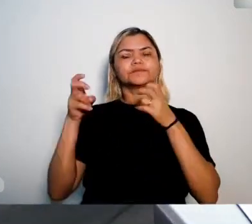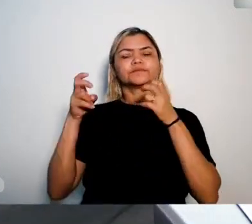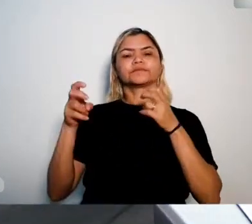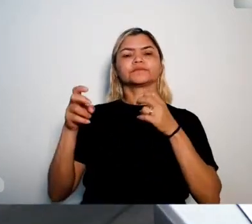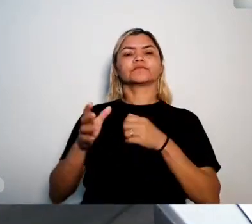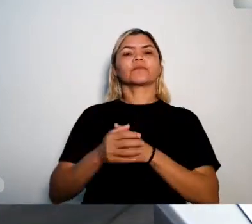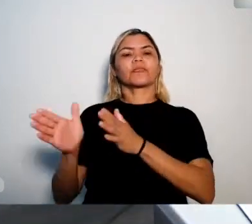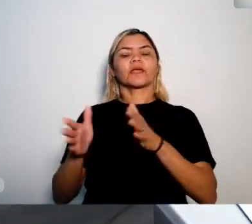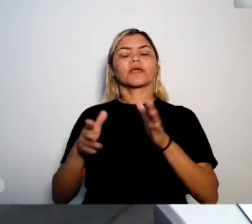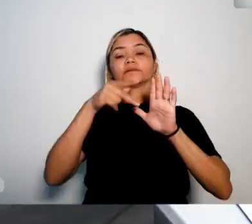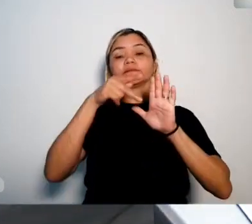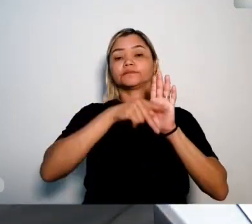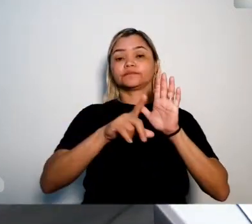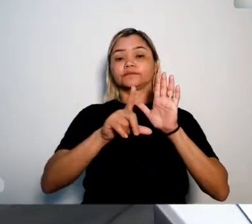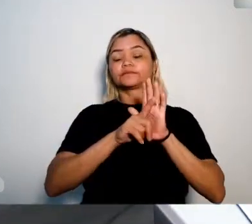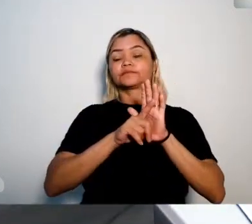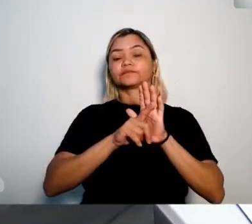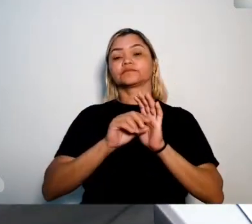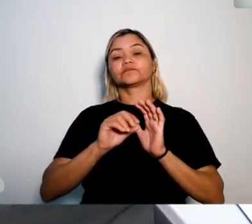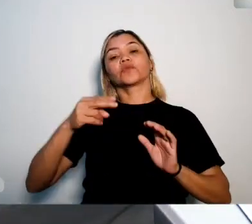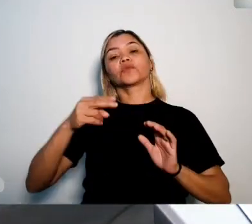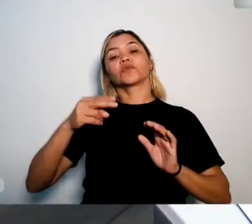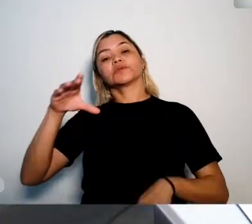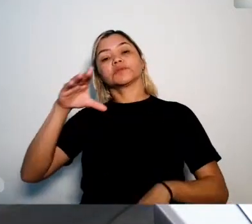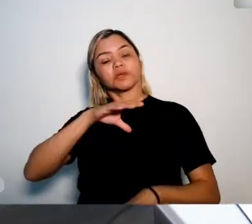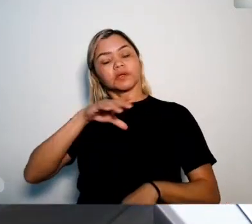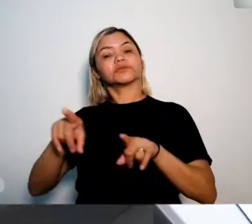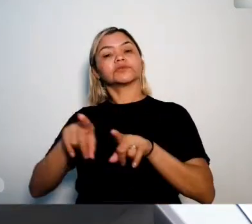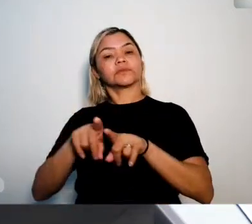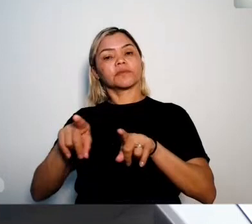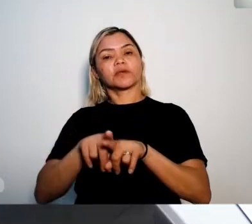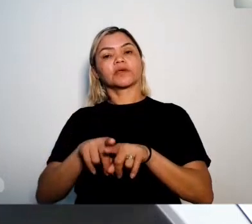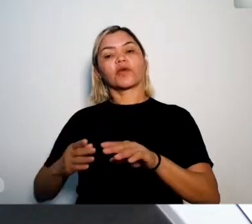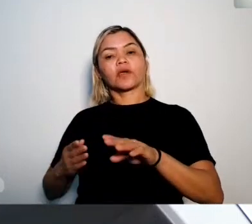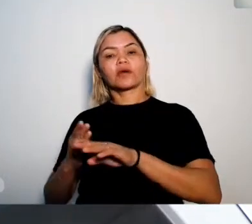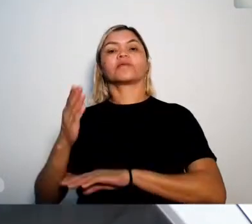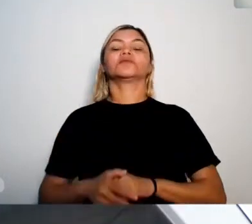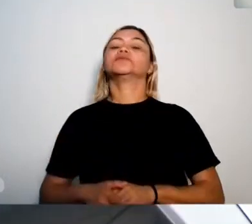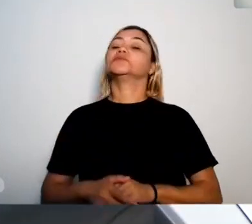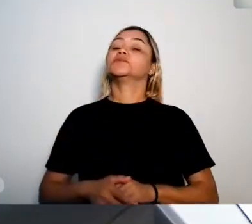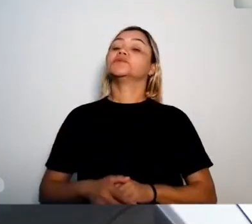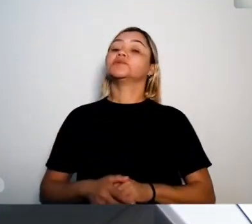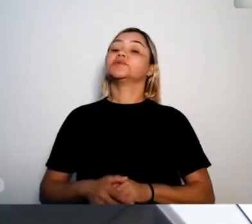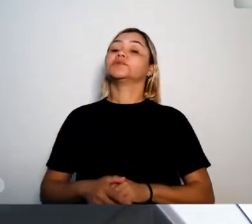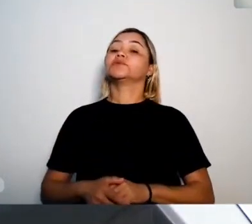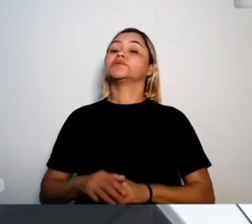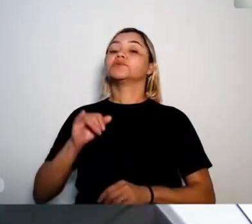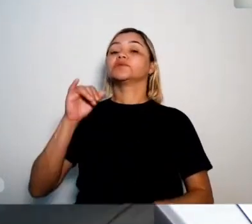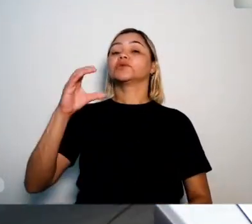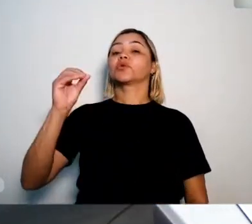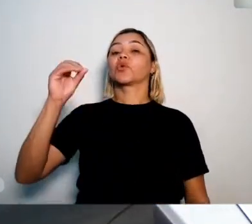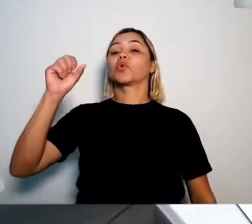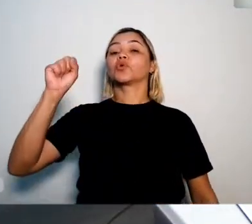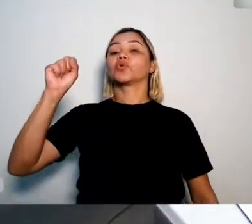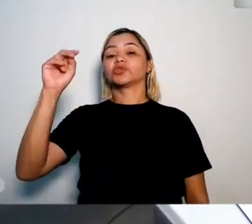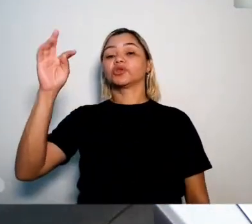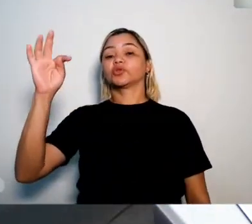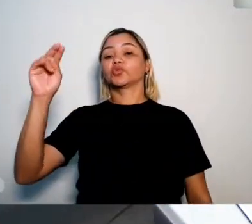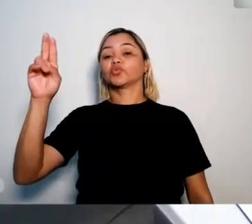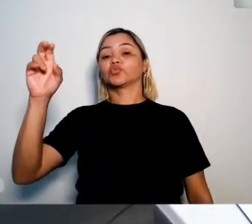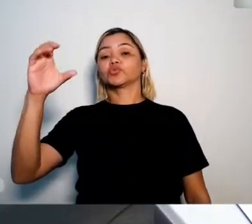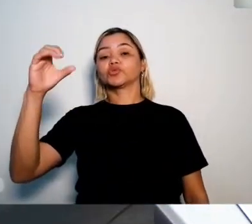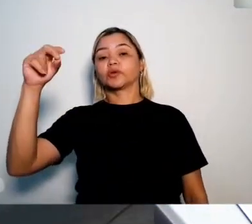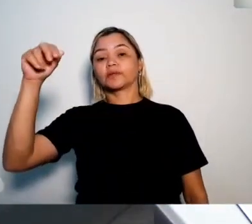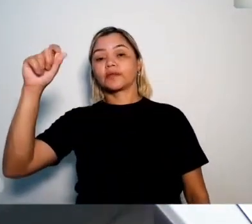lei em outras cidades também, que foi aprovado e foi dado inconstitucional, você entendeu?